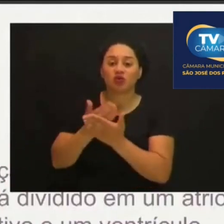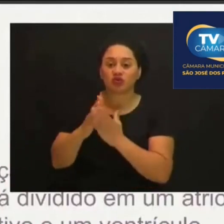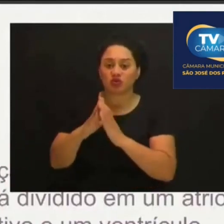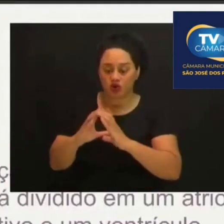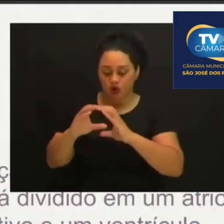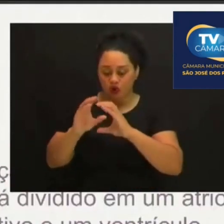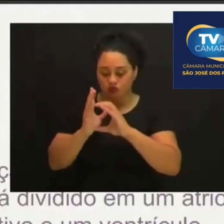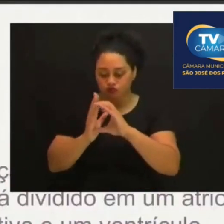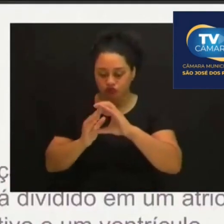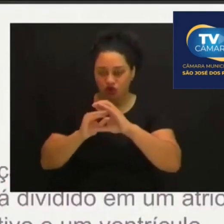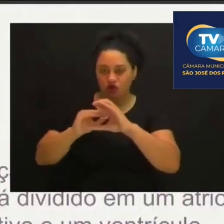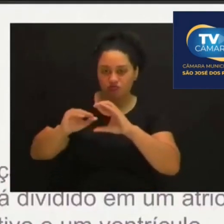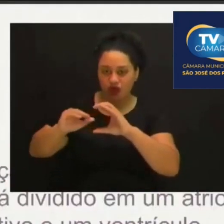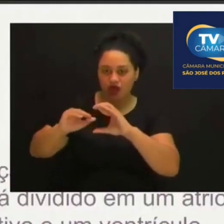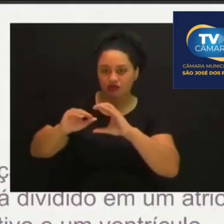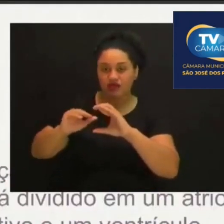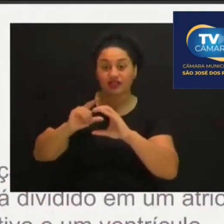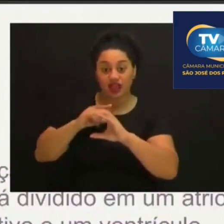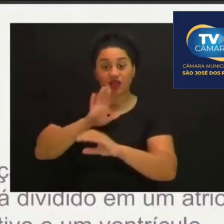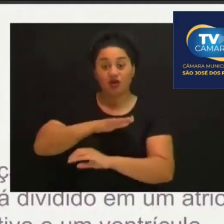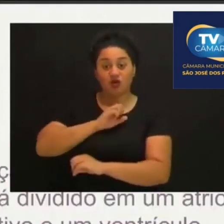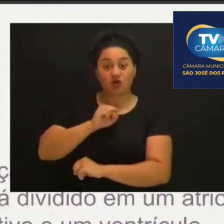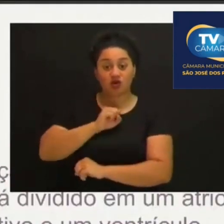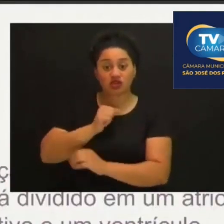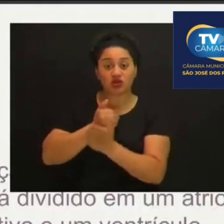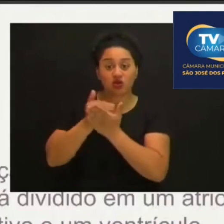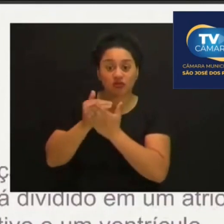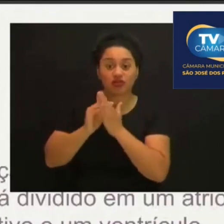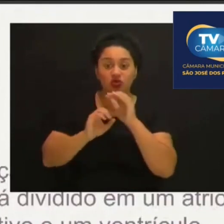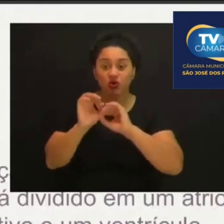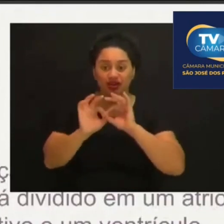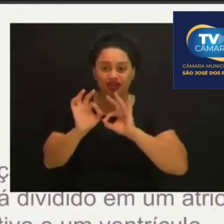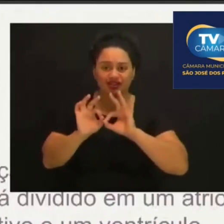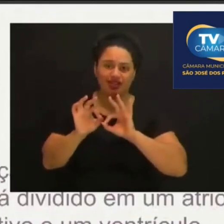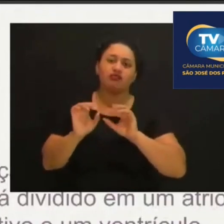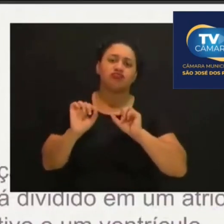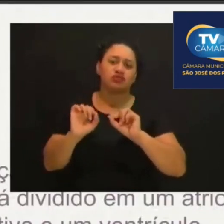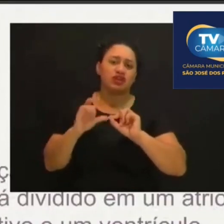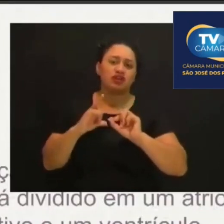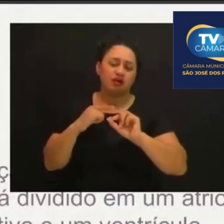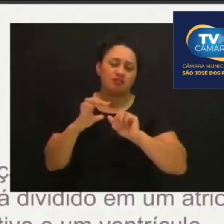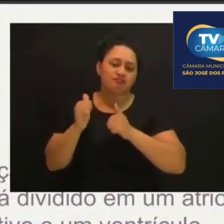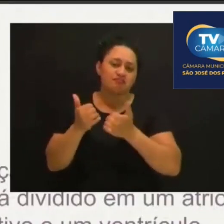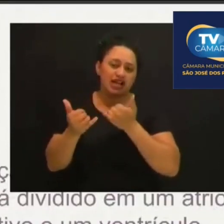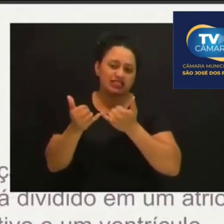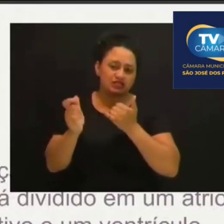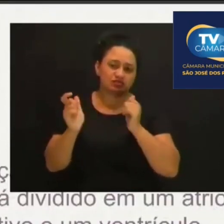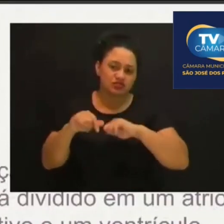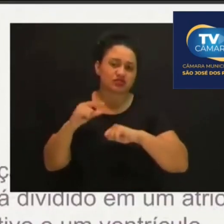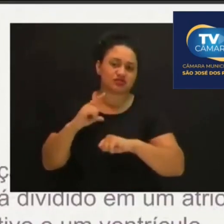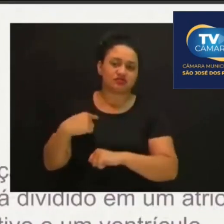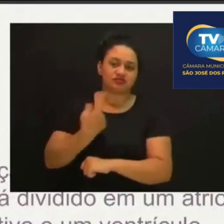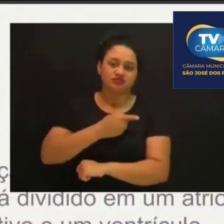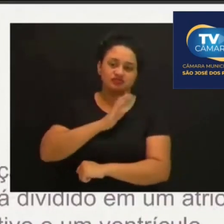só tem o coração, como esse coração já começou a se dividir, para ficar o mais próximo possível daquilo que é o nosso coração.